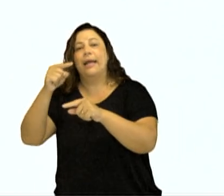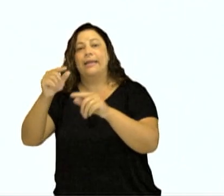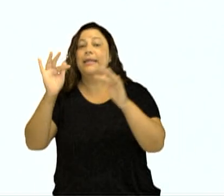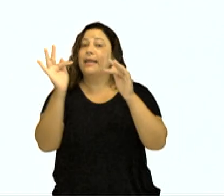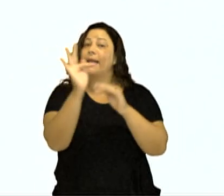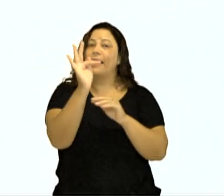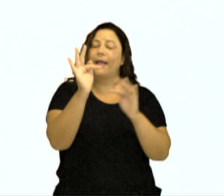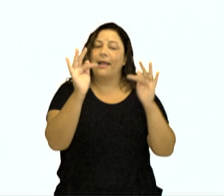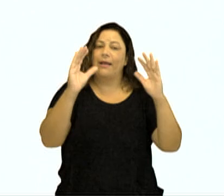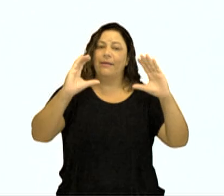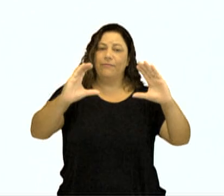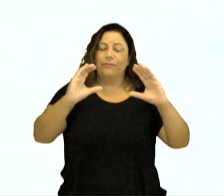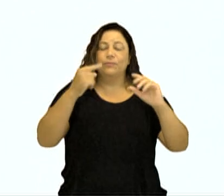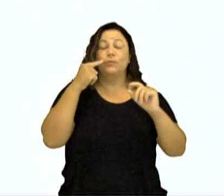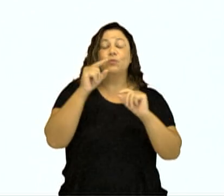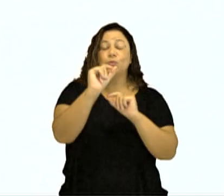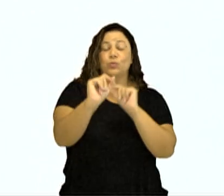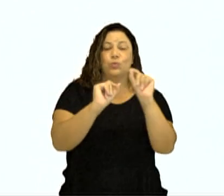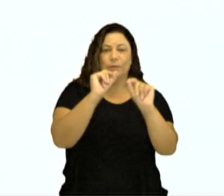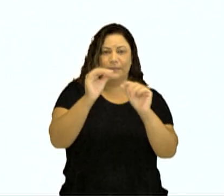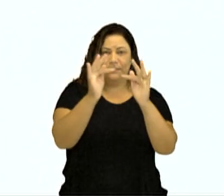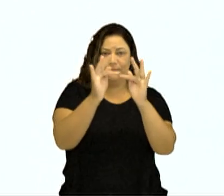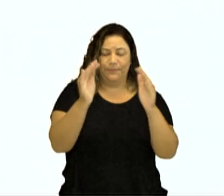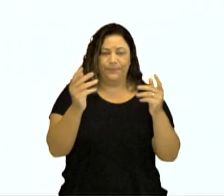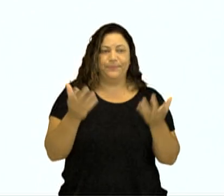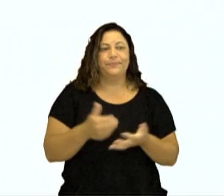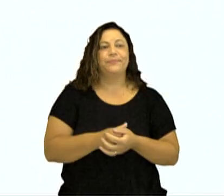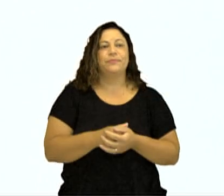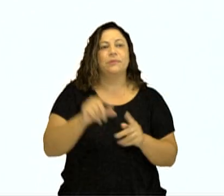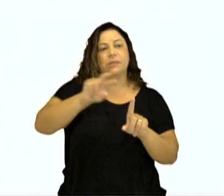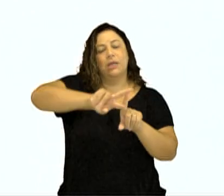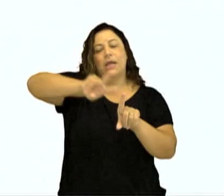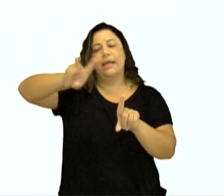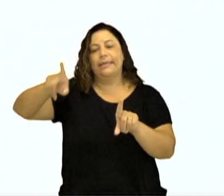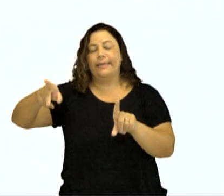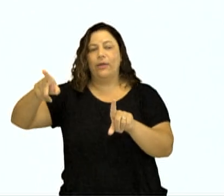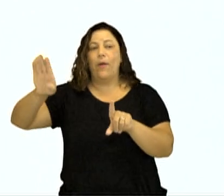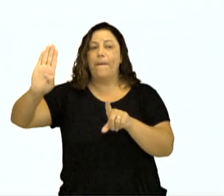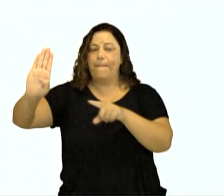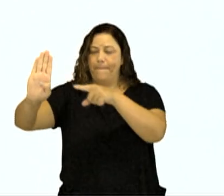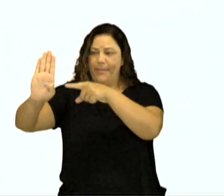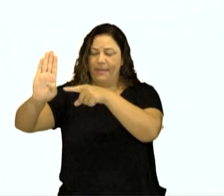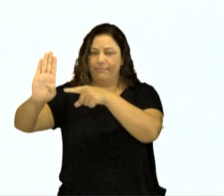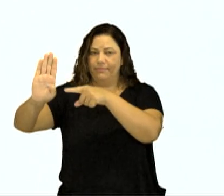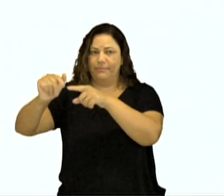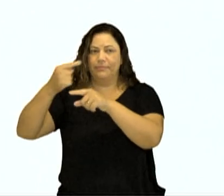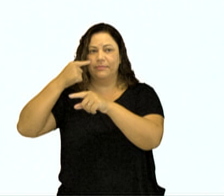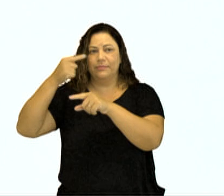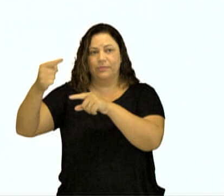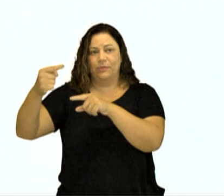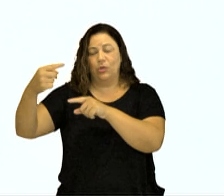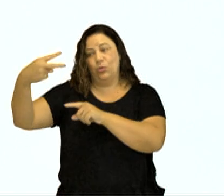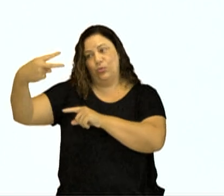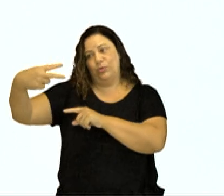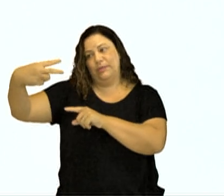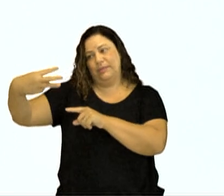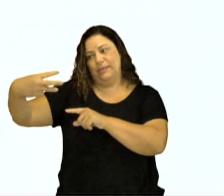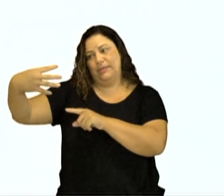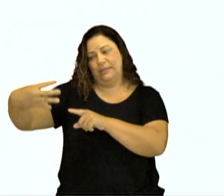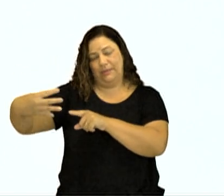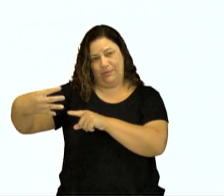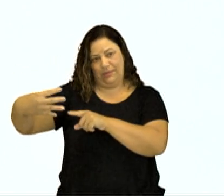a função acontecendo. No conjunto contradomínio, você tem os valores 2, 3 e 4.